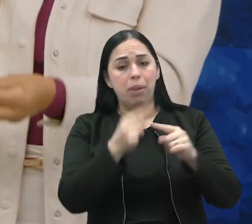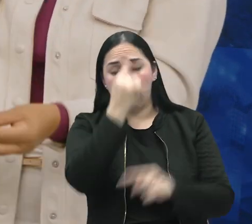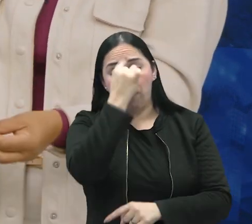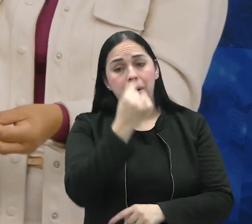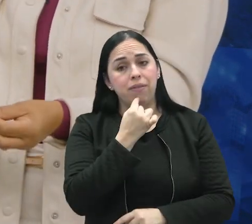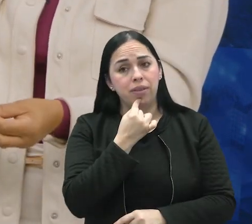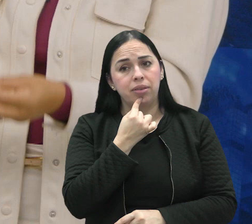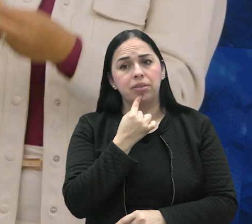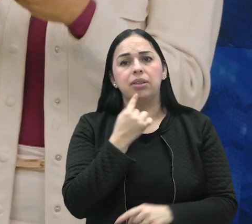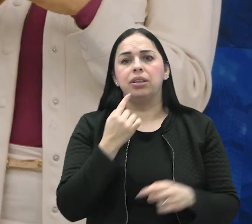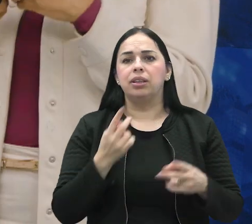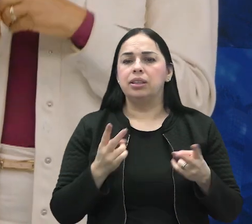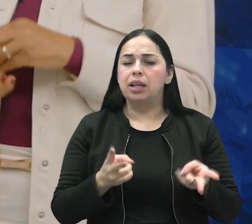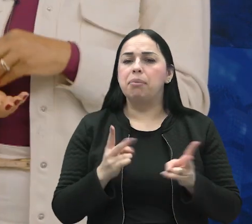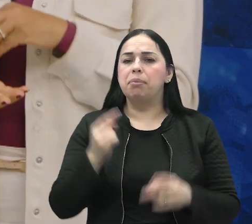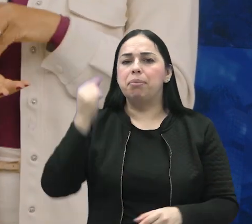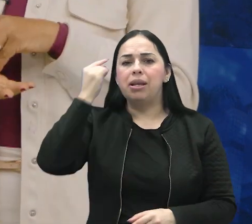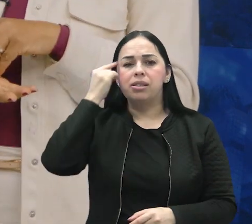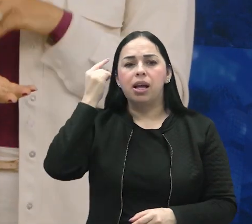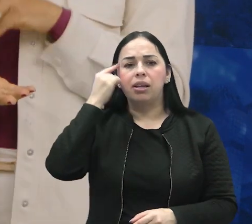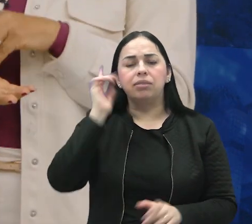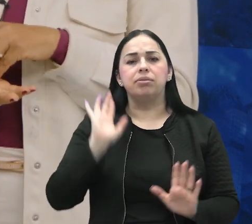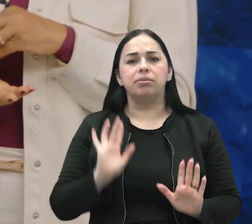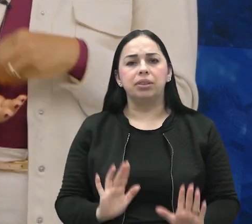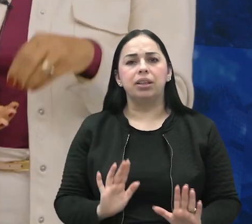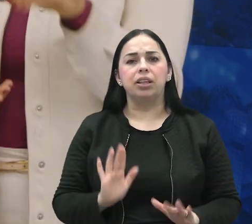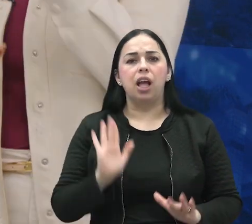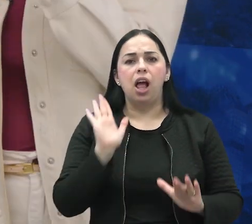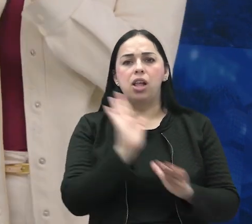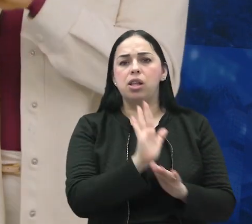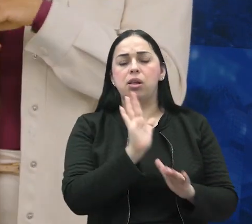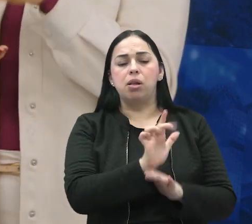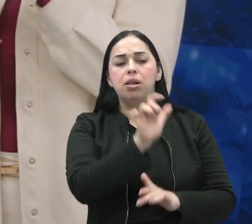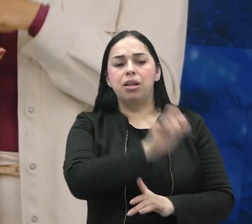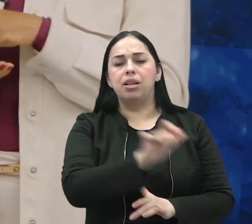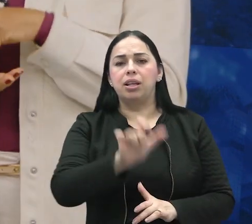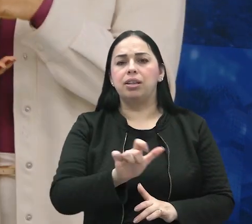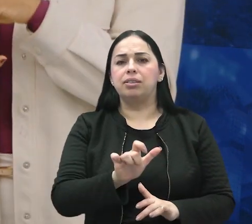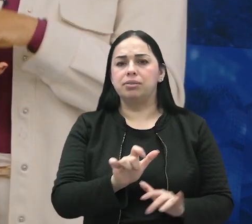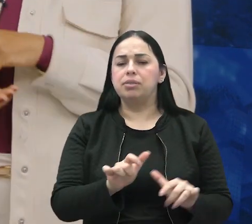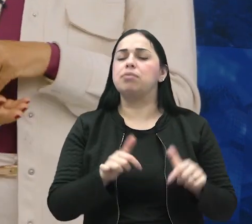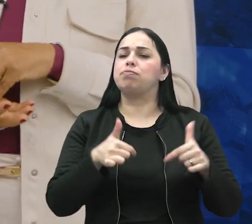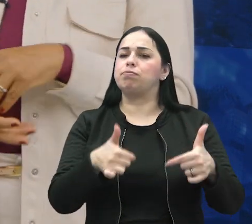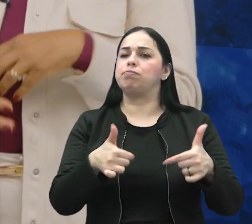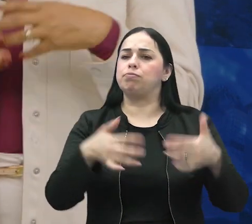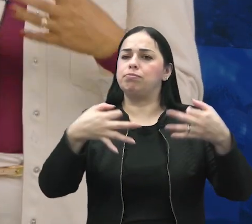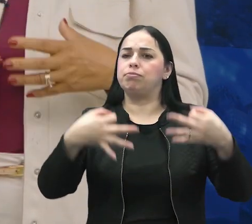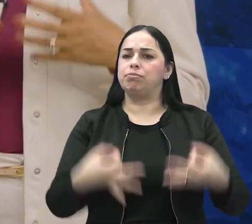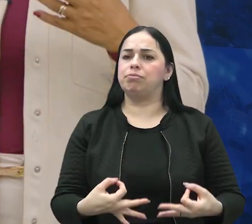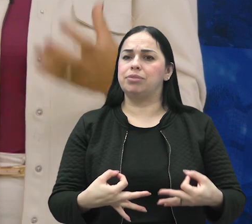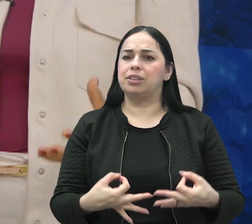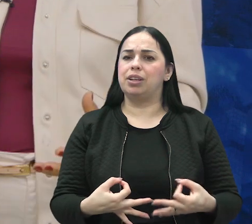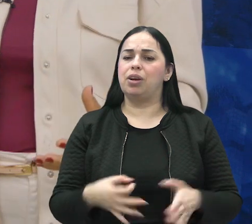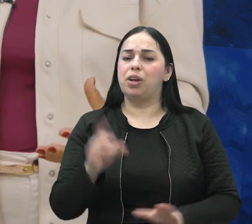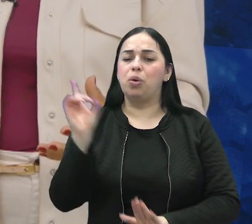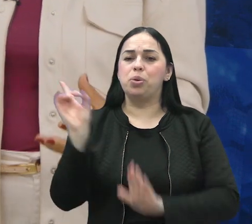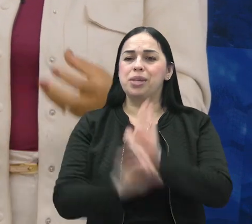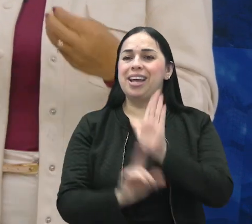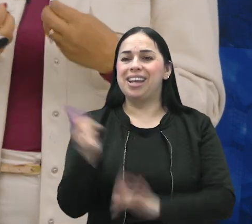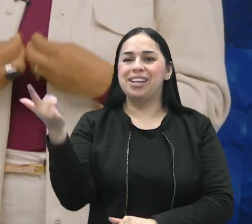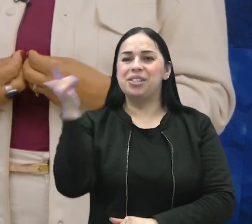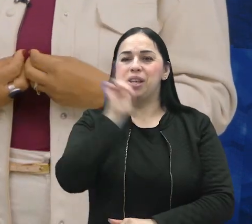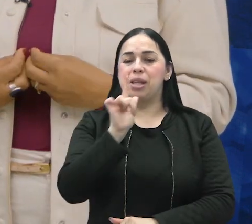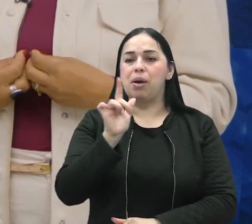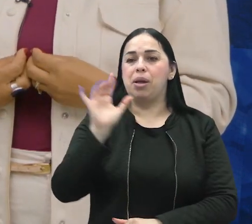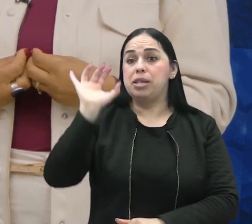atendam à sua necessidade e buscando sempre essa questão, pensando que eu estou ajudando esse cidadão a exercer plenamente